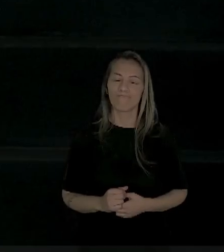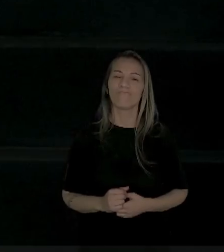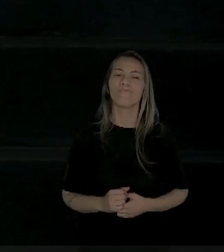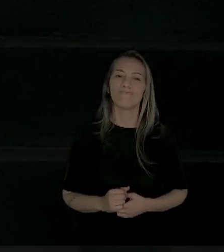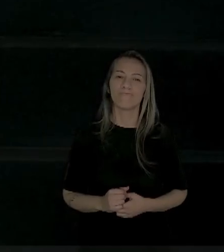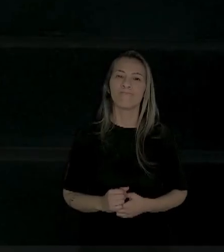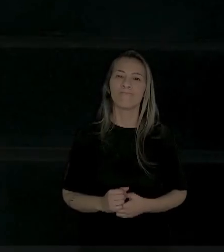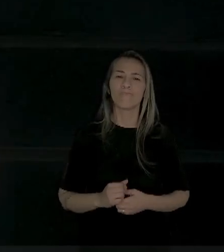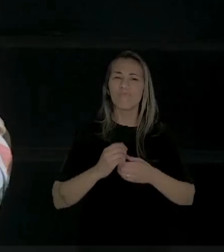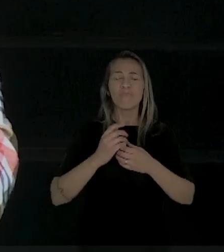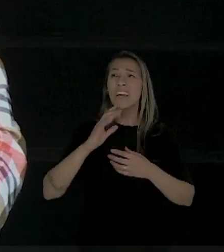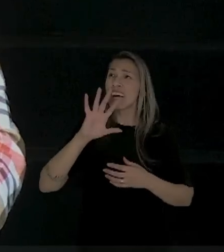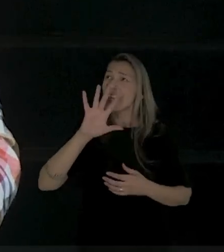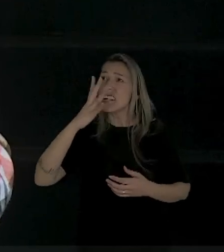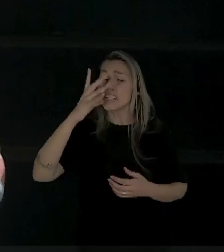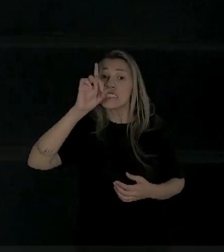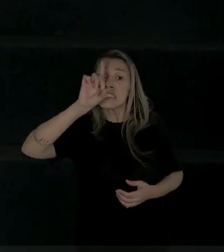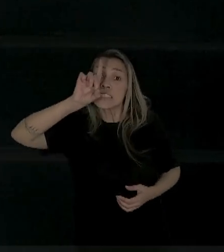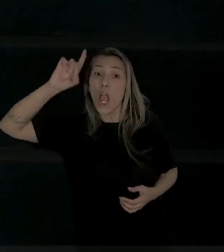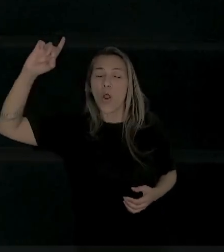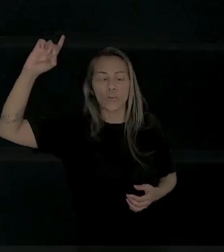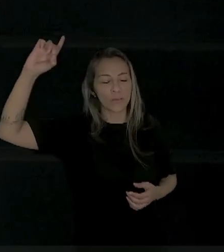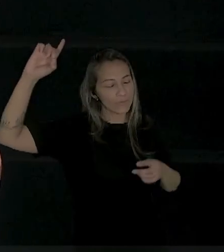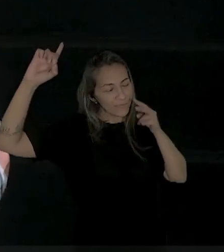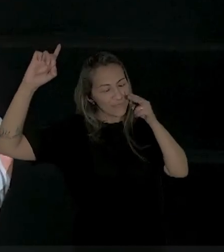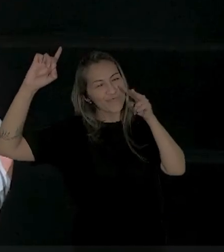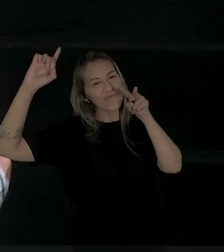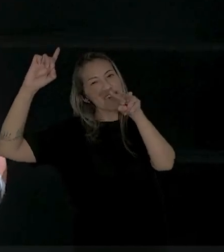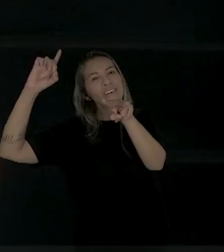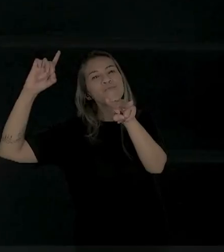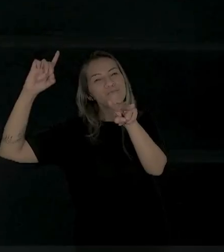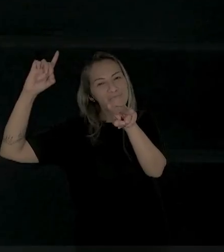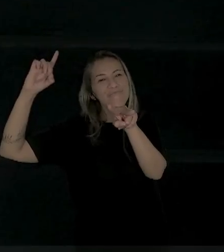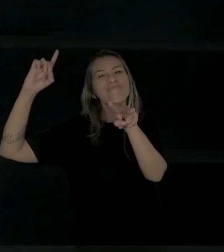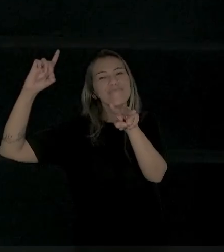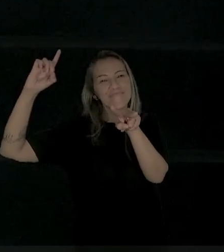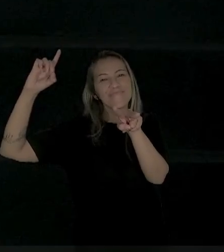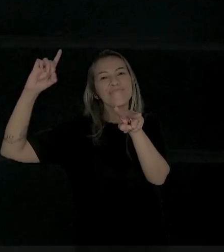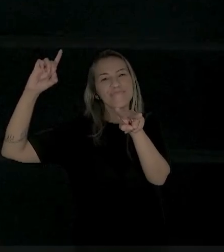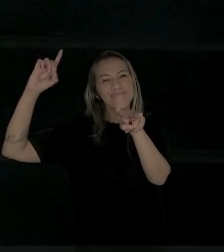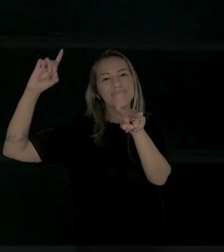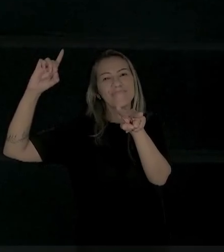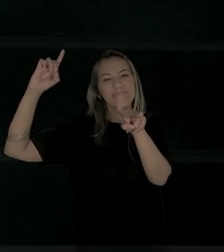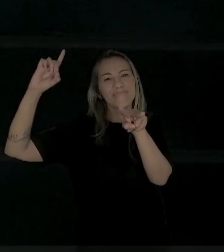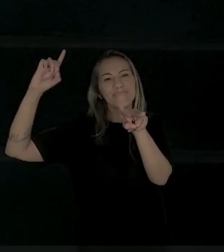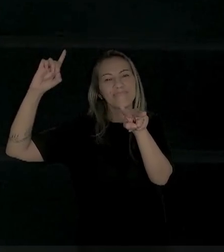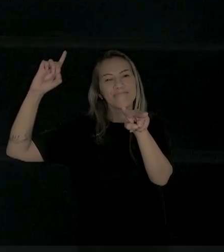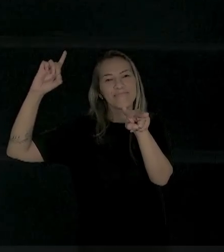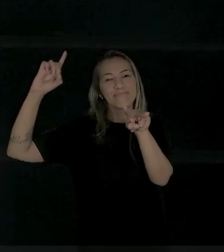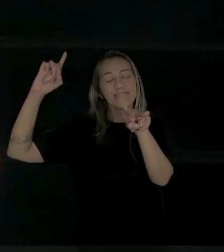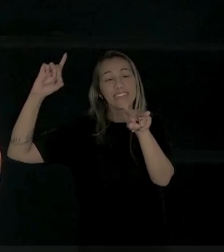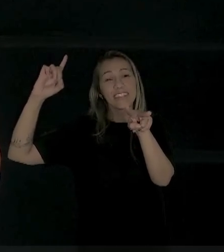Tem furacões que Deus permite só para você entender que um simples vento que esmiuça